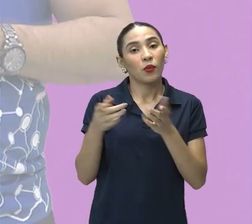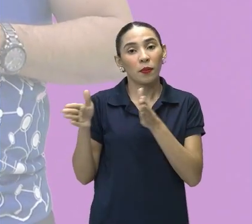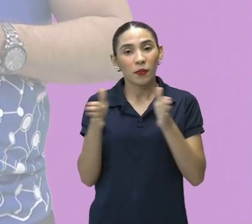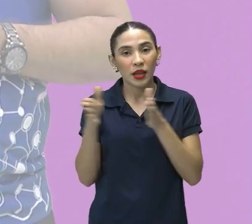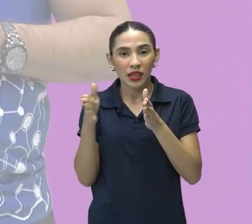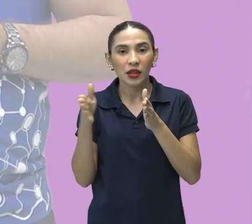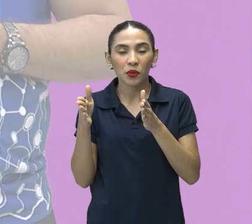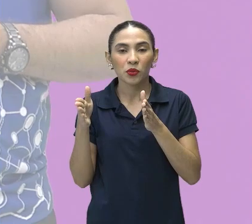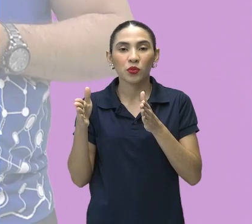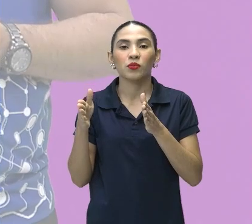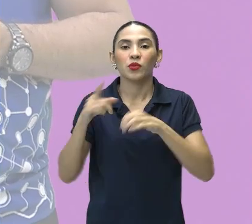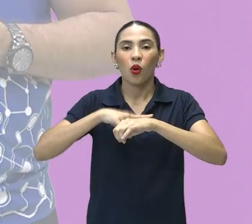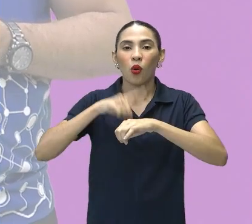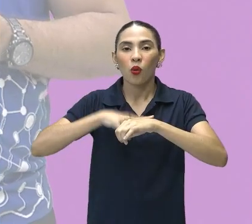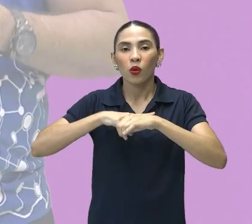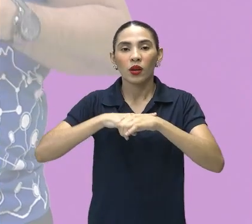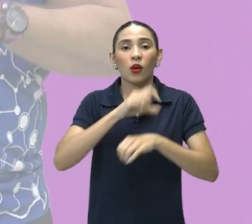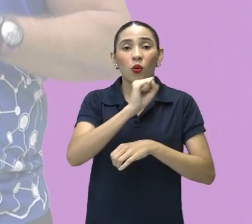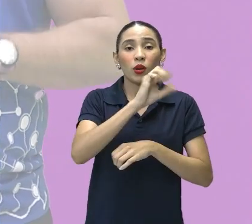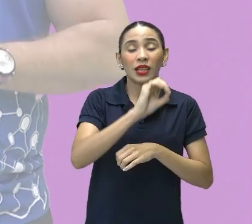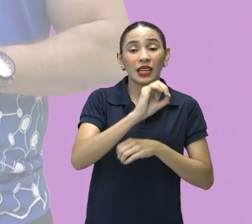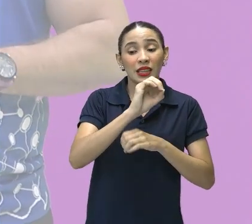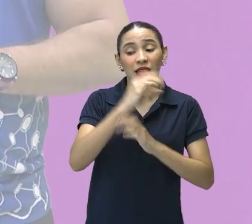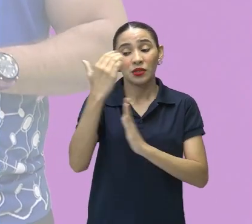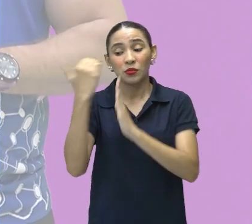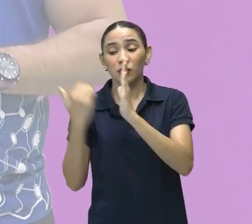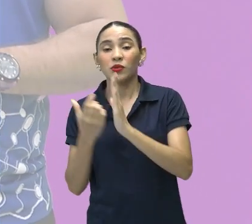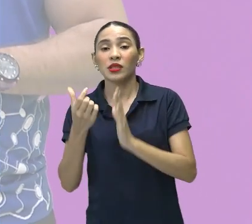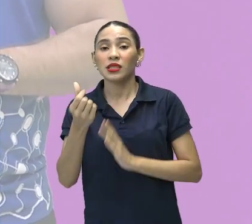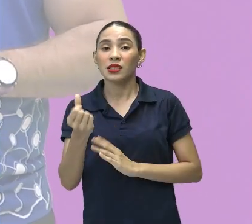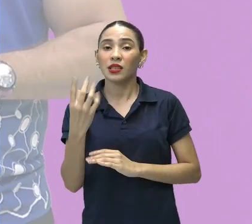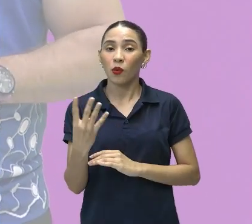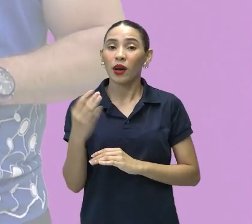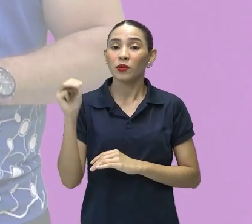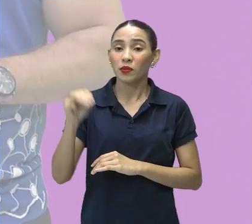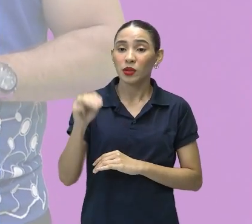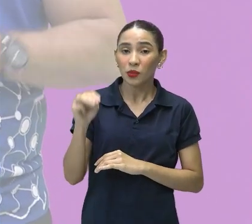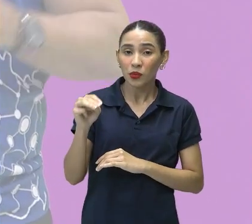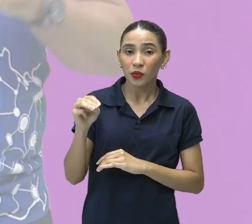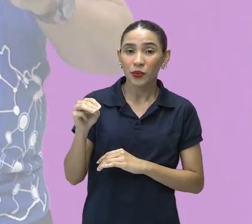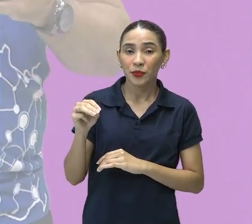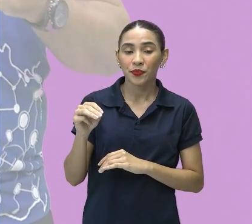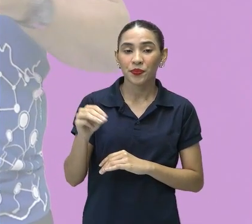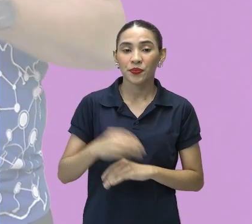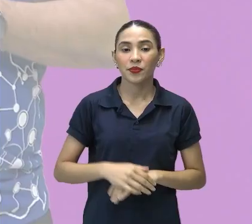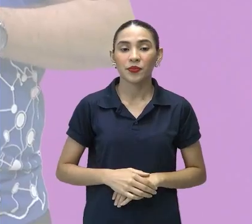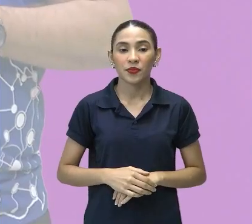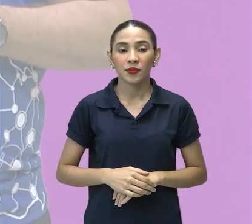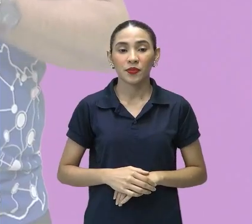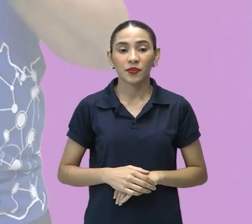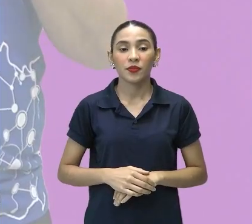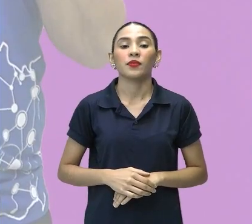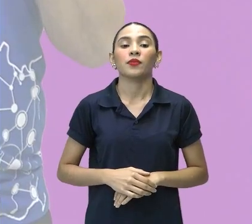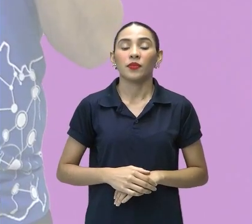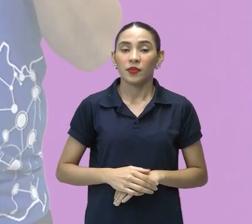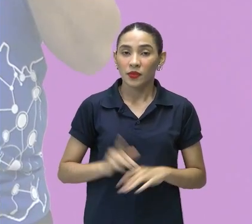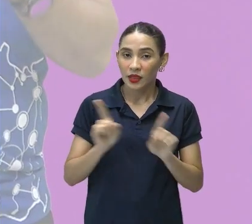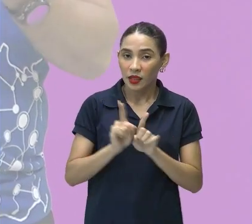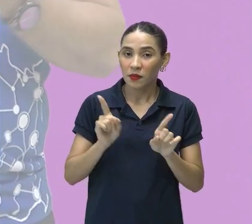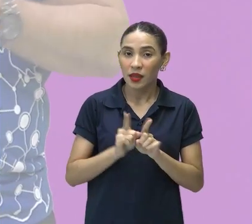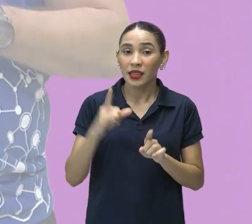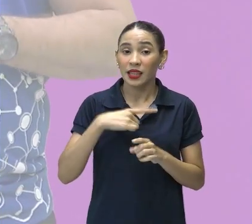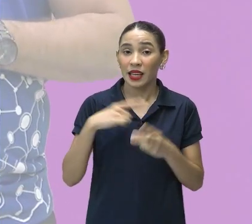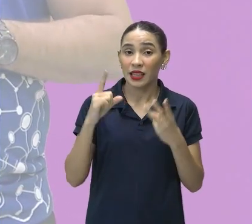tempo diminuiu de 80 para 64 minutos. E ainda temos o